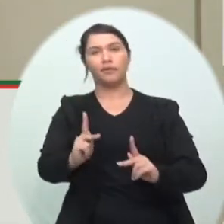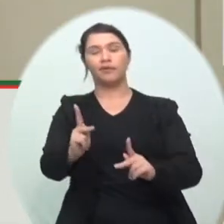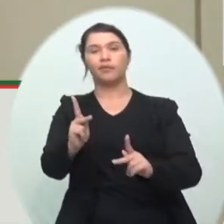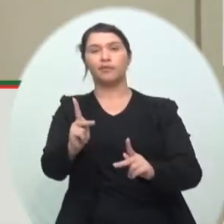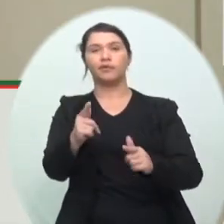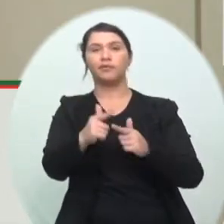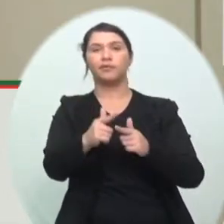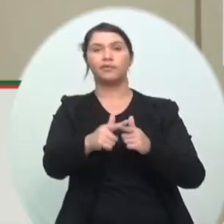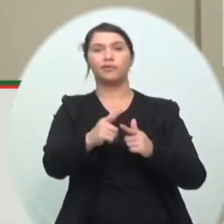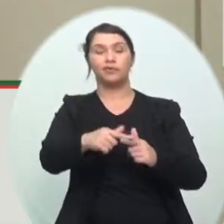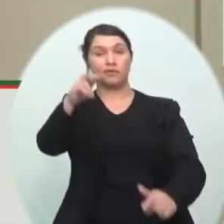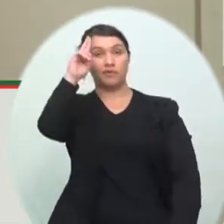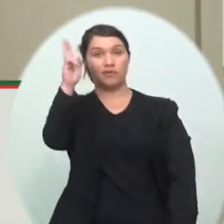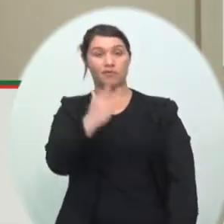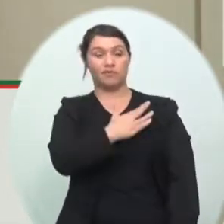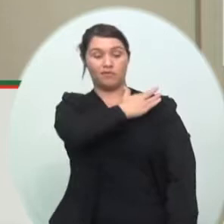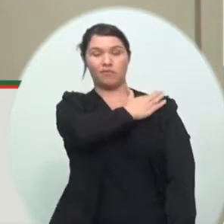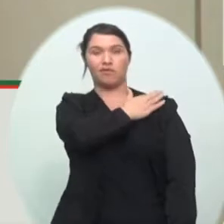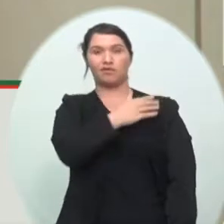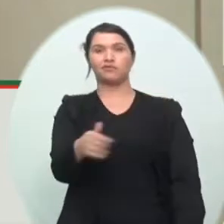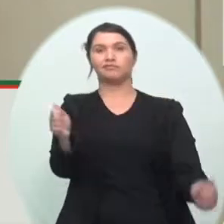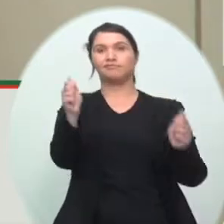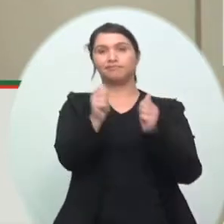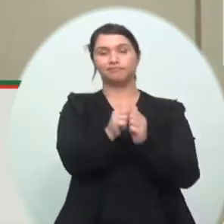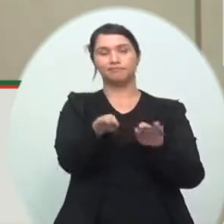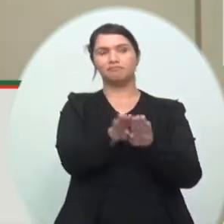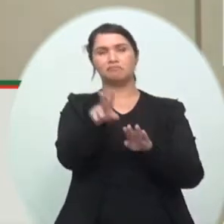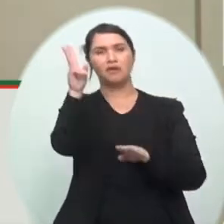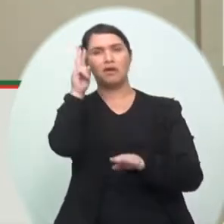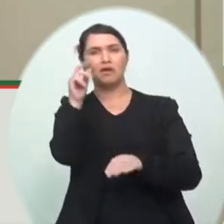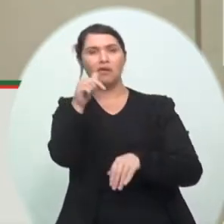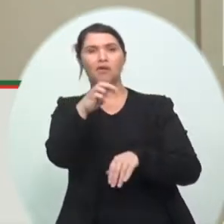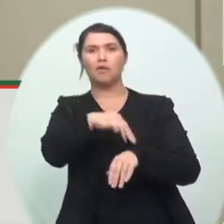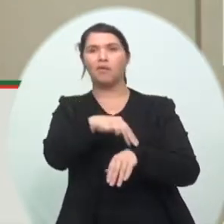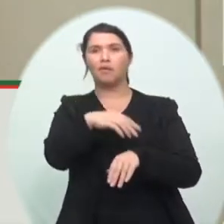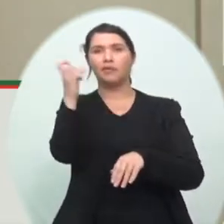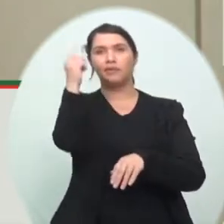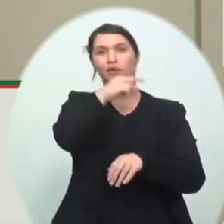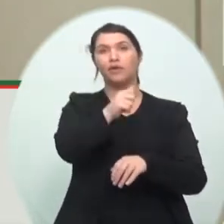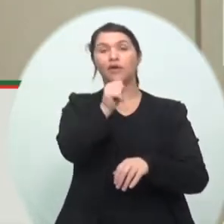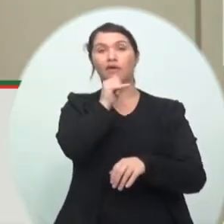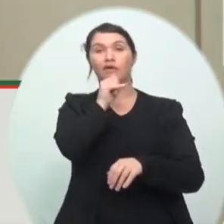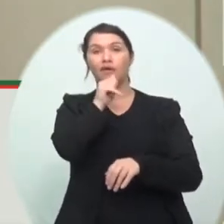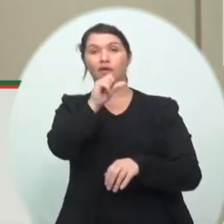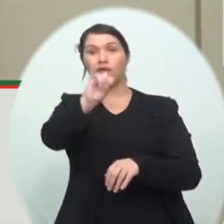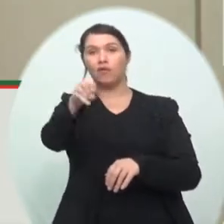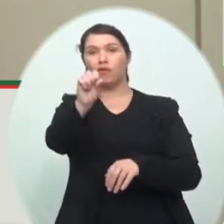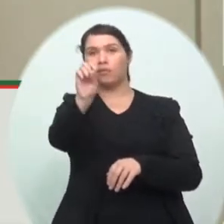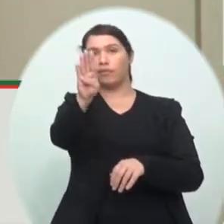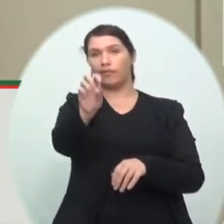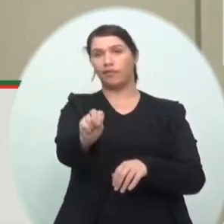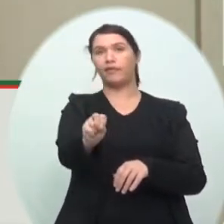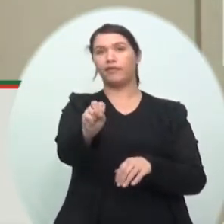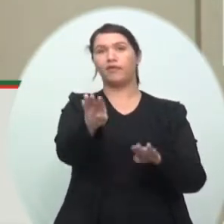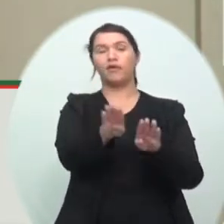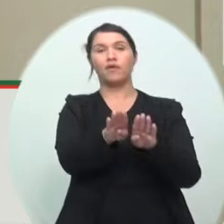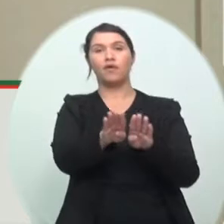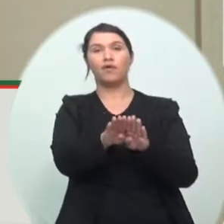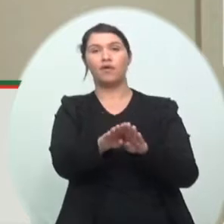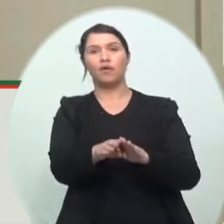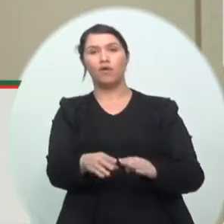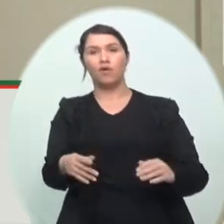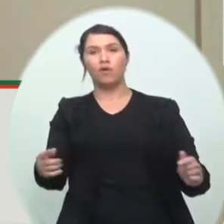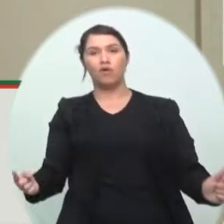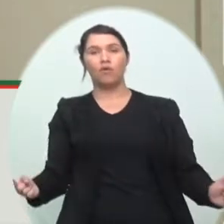comandante. Lembro também de momentos críticos, Fraga, o movimento da JBS, o enfrentamento à facção, tivemos